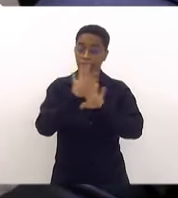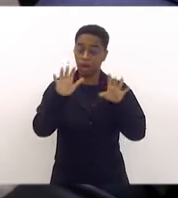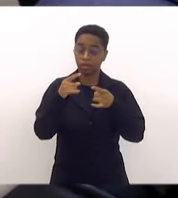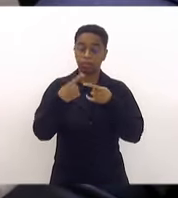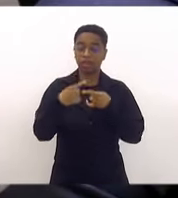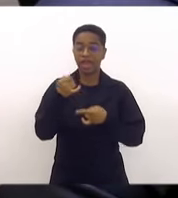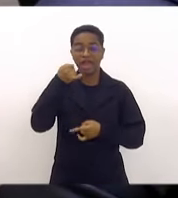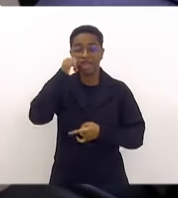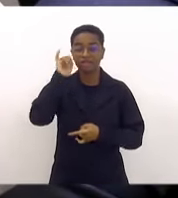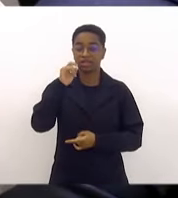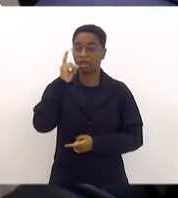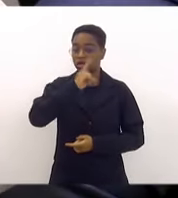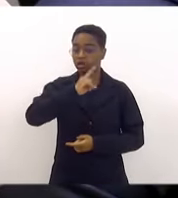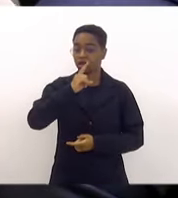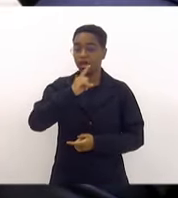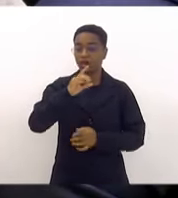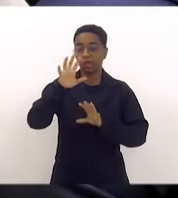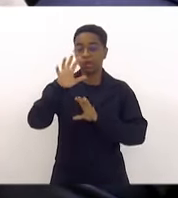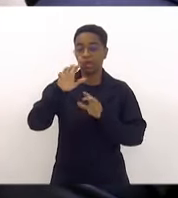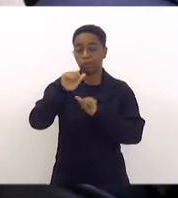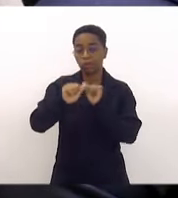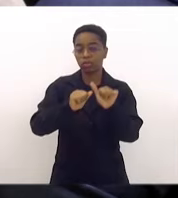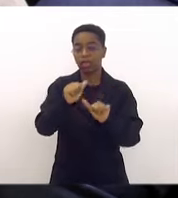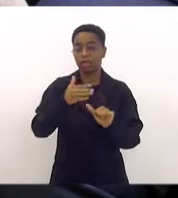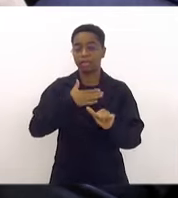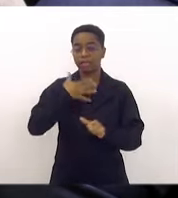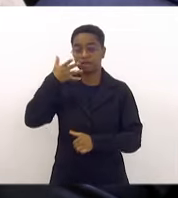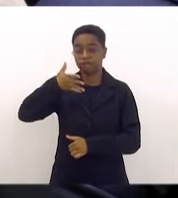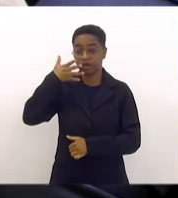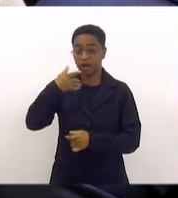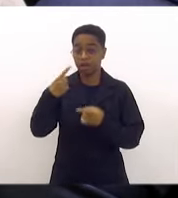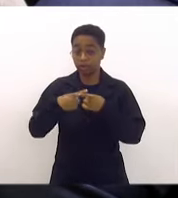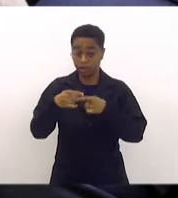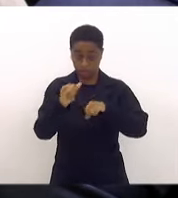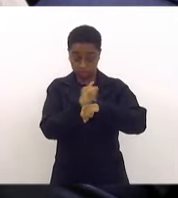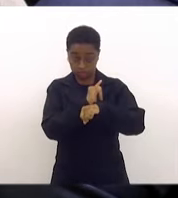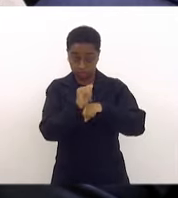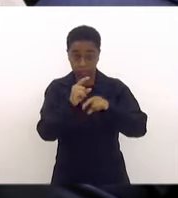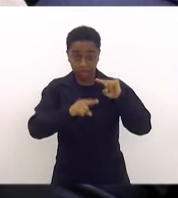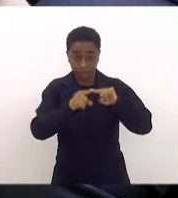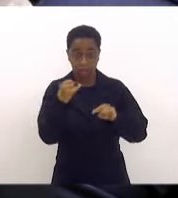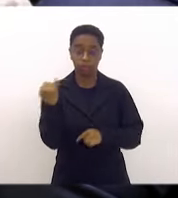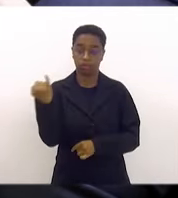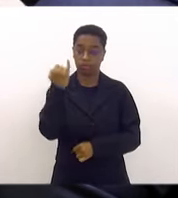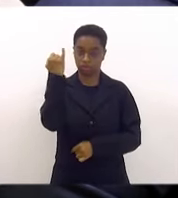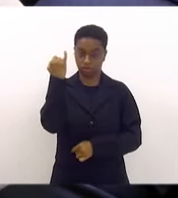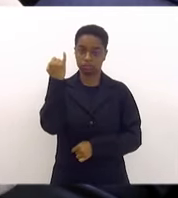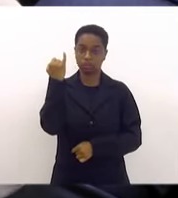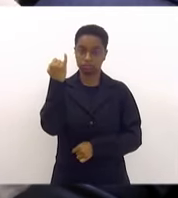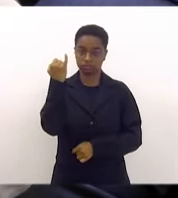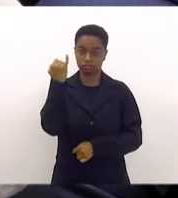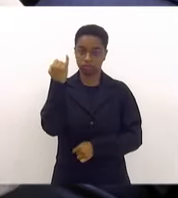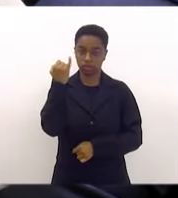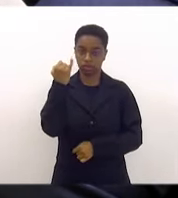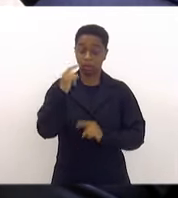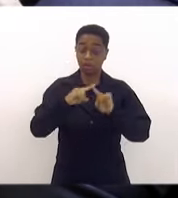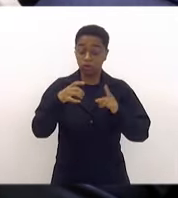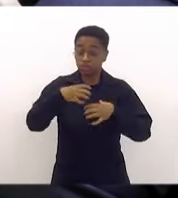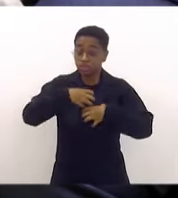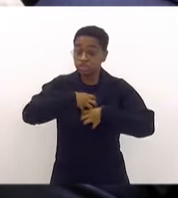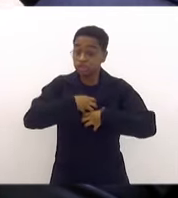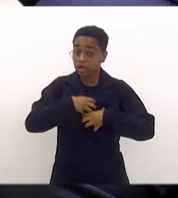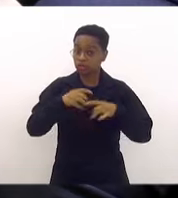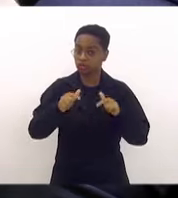distorções sobre a minha fala o instrumento é importante o método